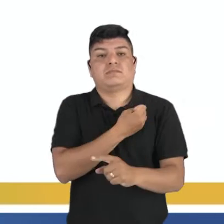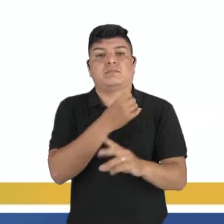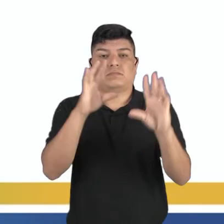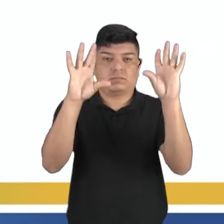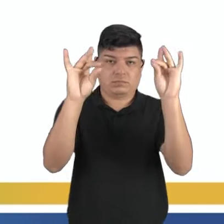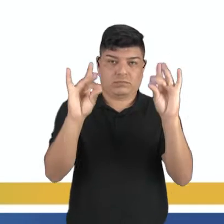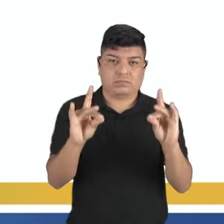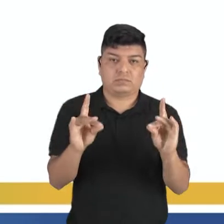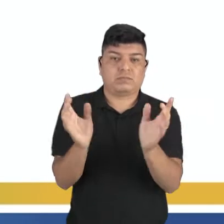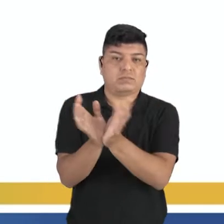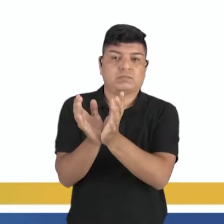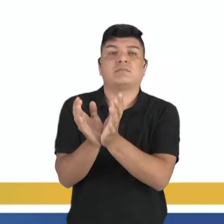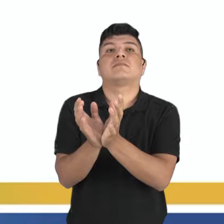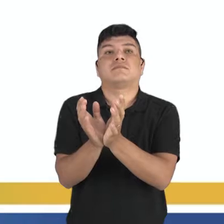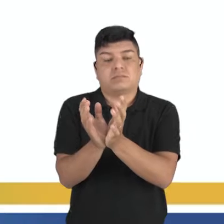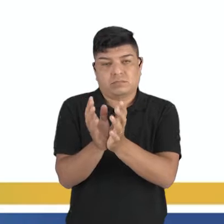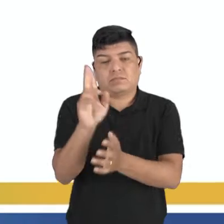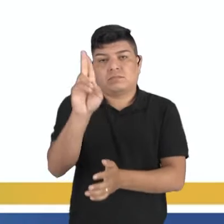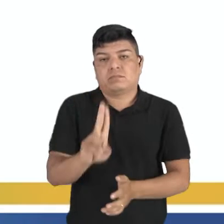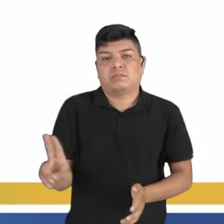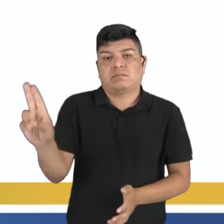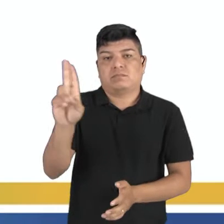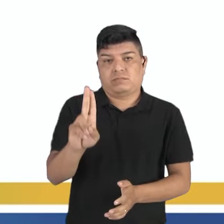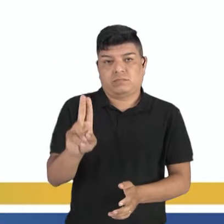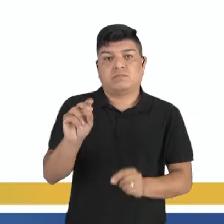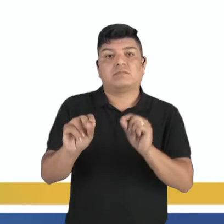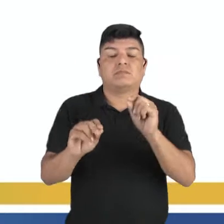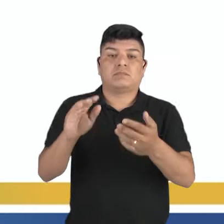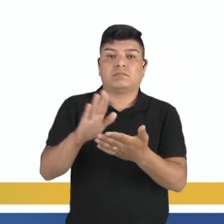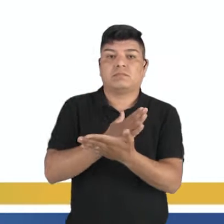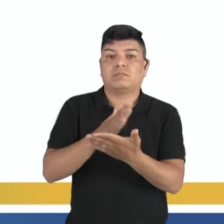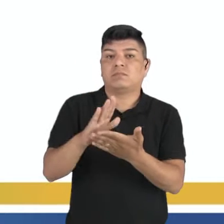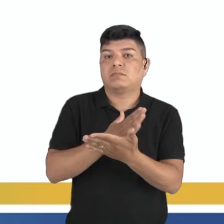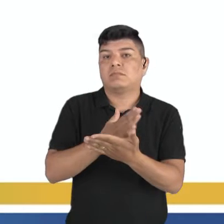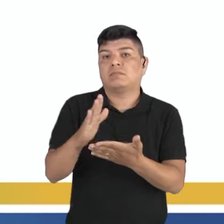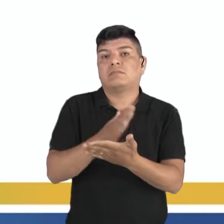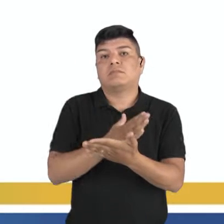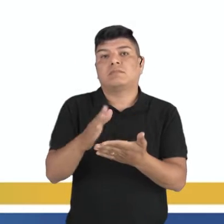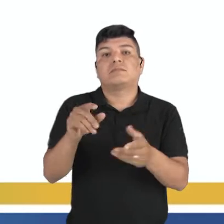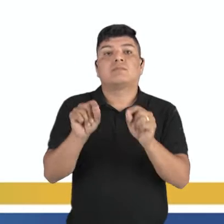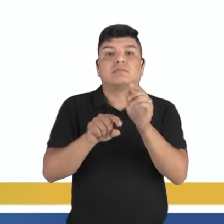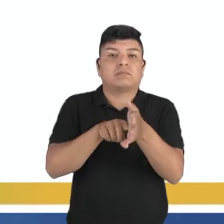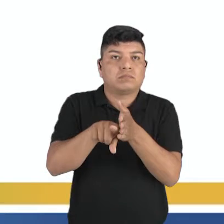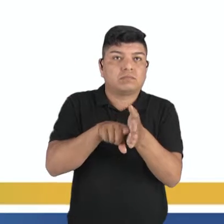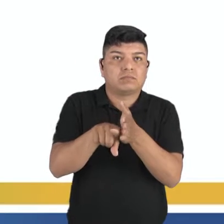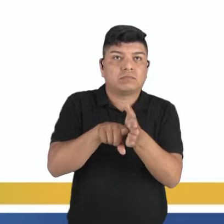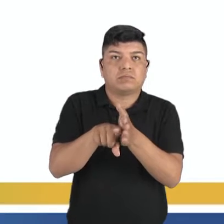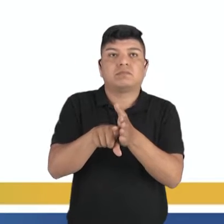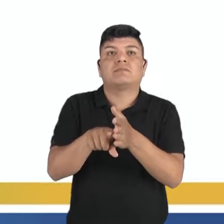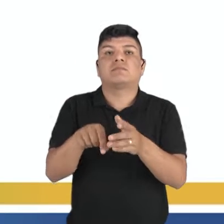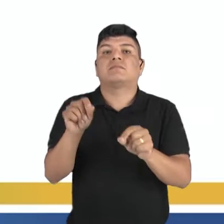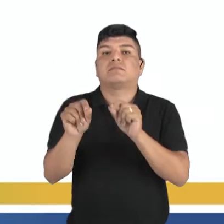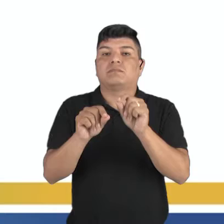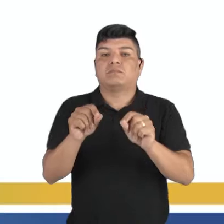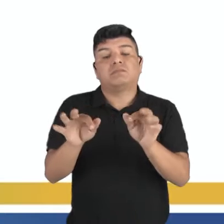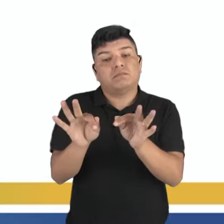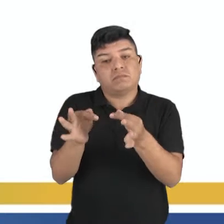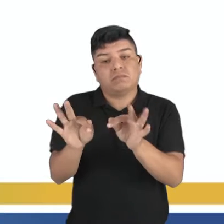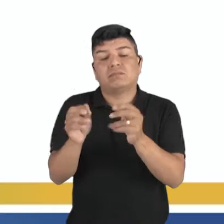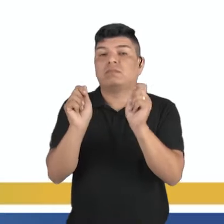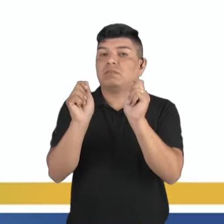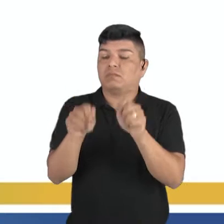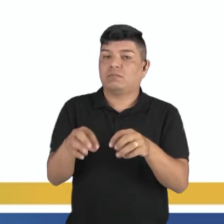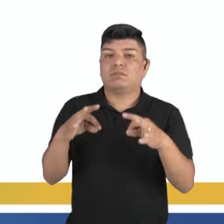dados desse conjunto. Ela é muito utilizada em estatística, como uma medida de tendência central. Ela pode ser